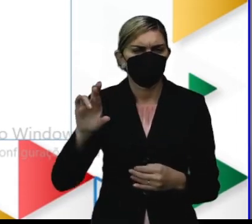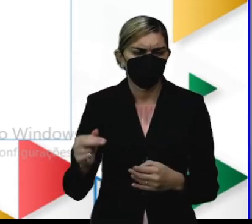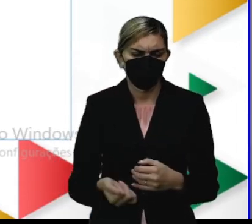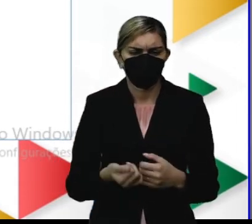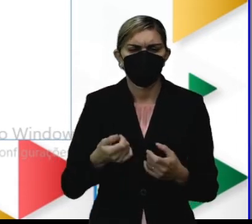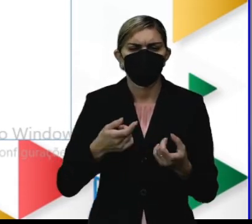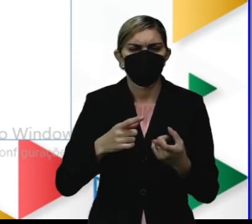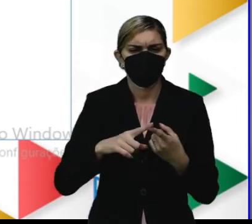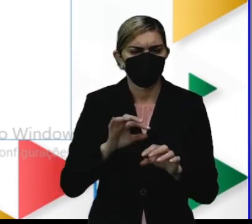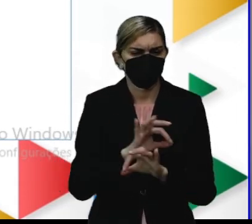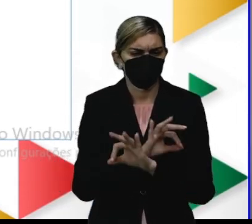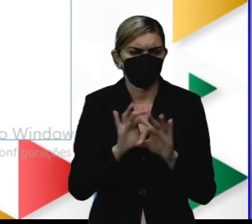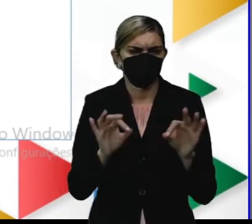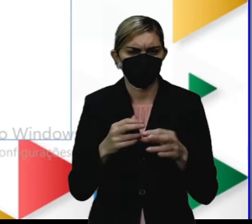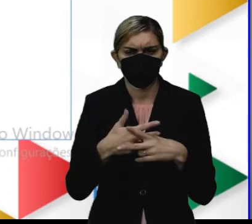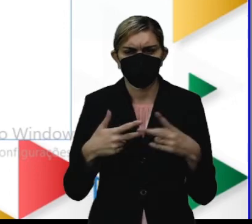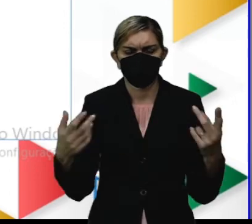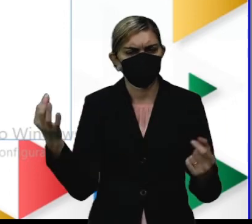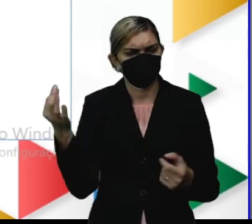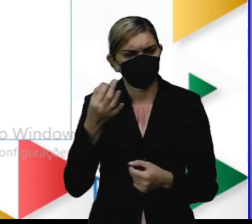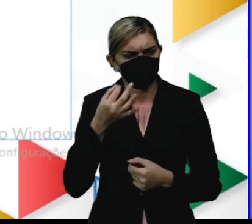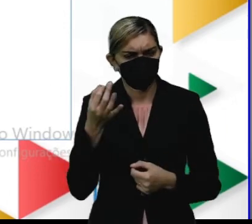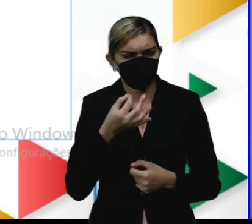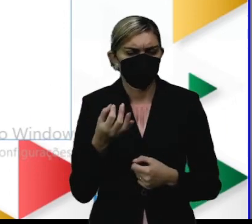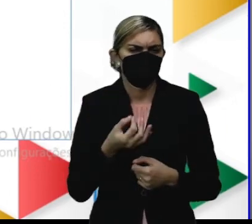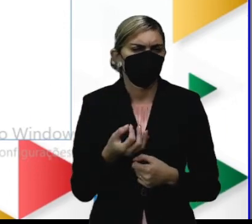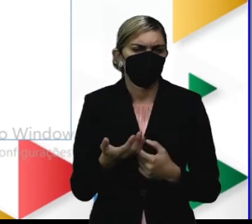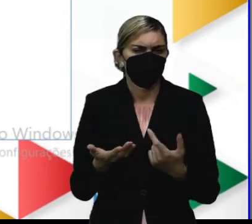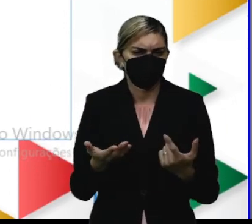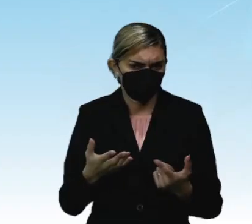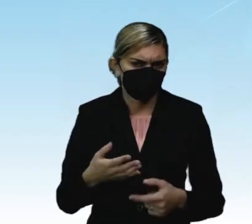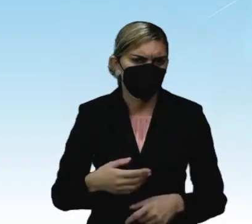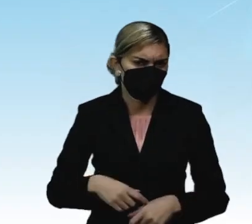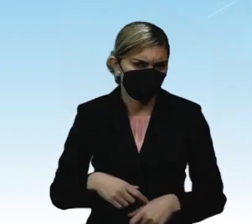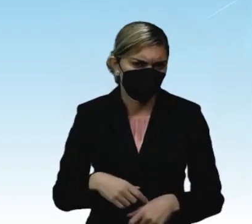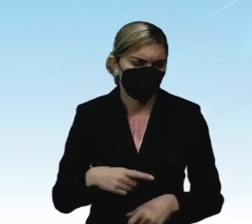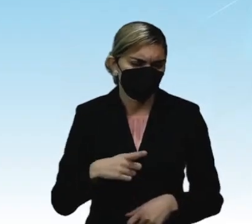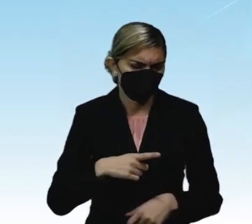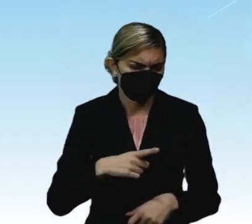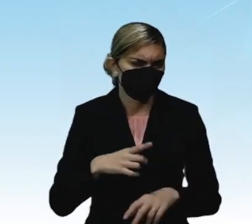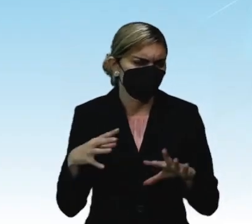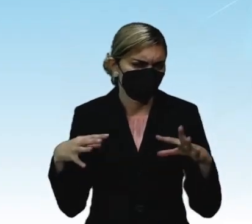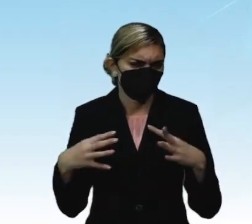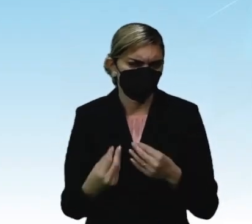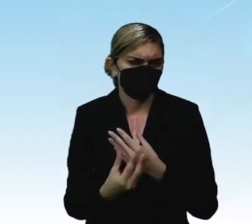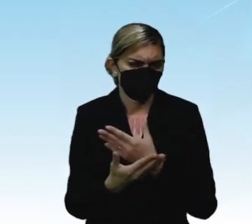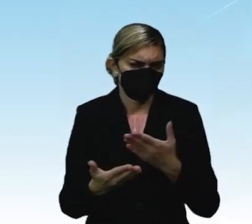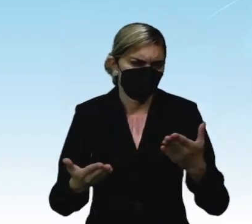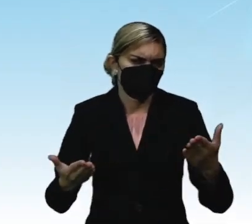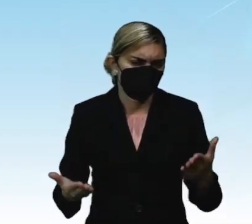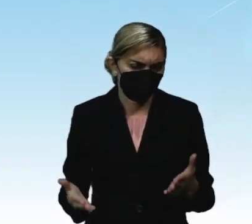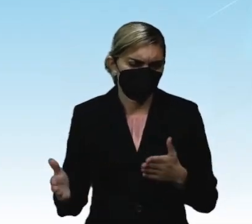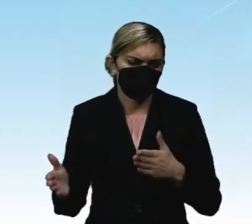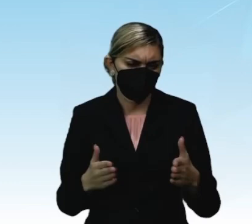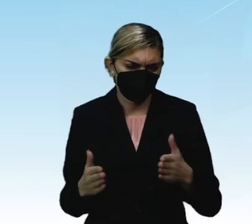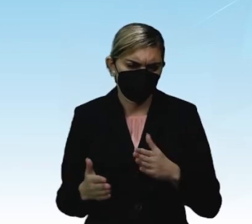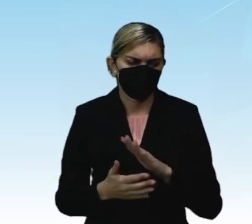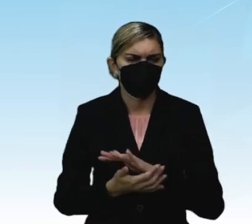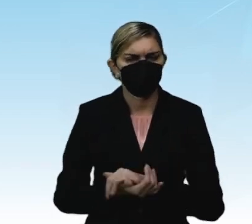Pesqueira, oxe, maravilhoso, cada coisa linda. Será que tinha tudo isso aqui lá naquela época